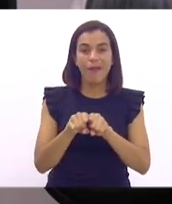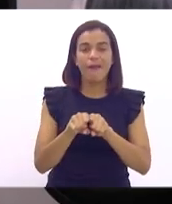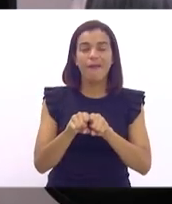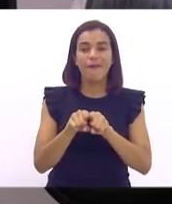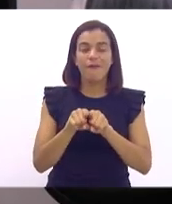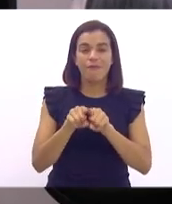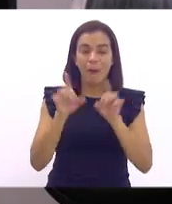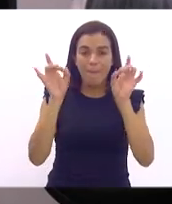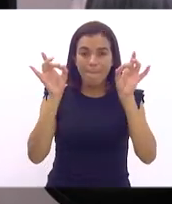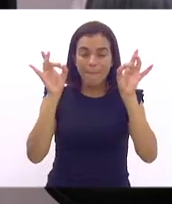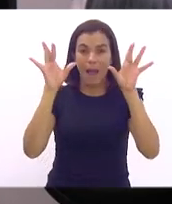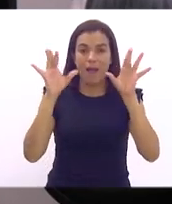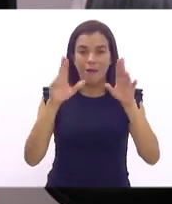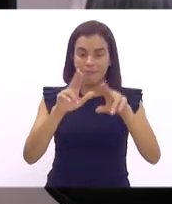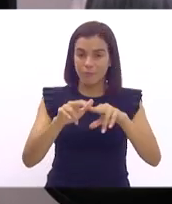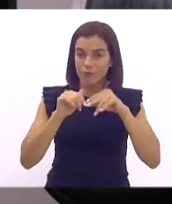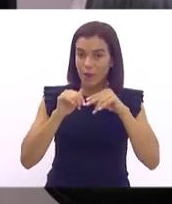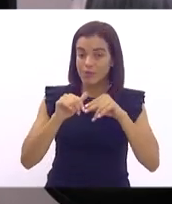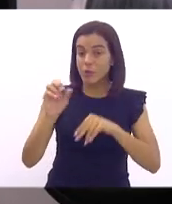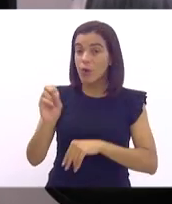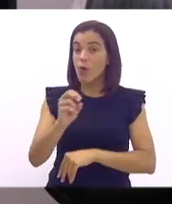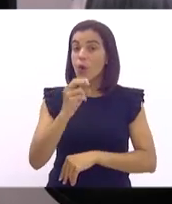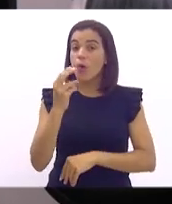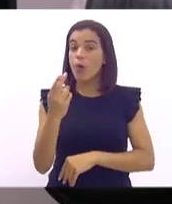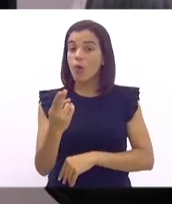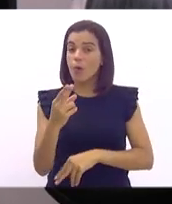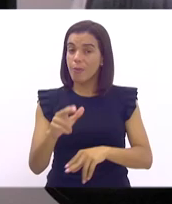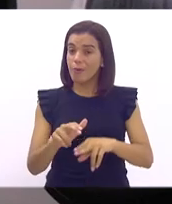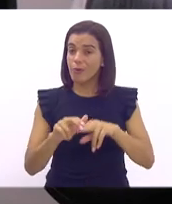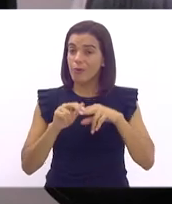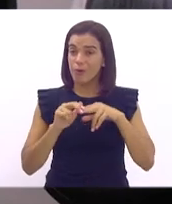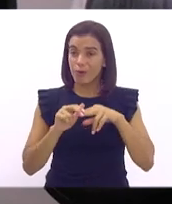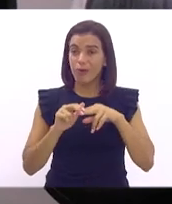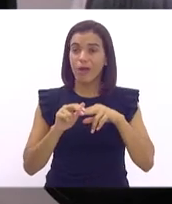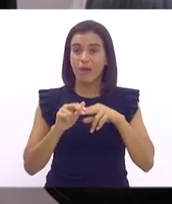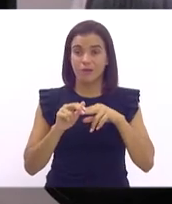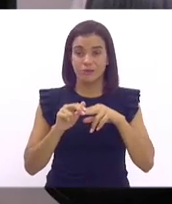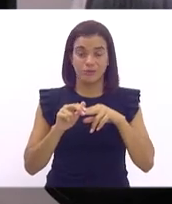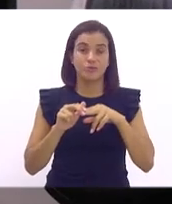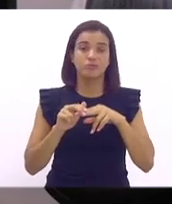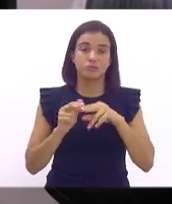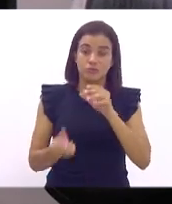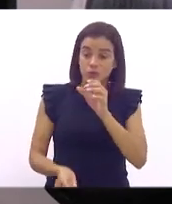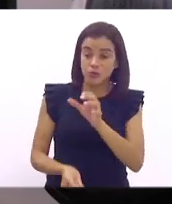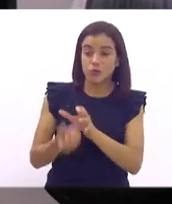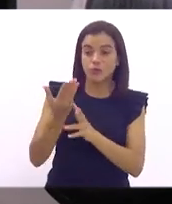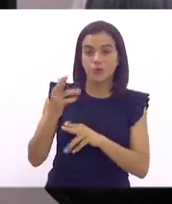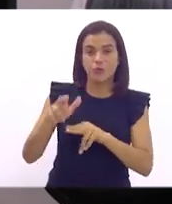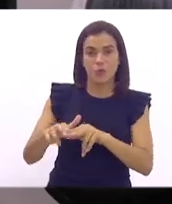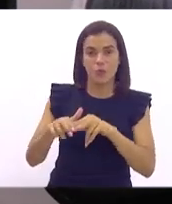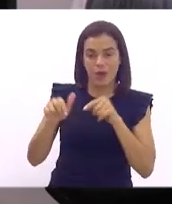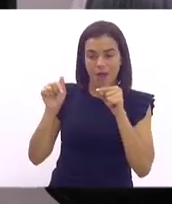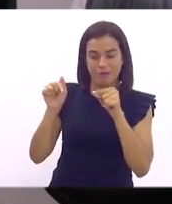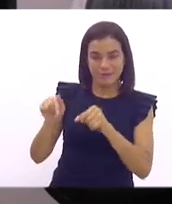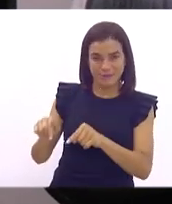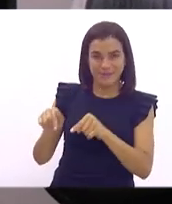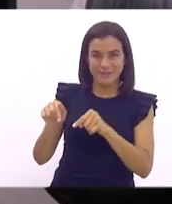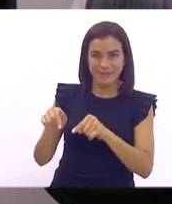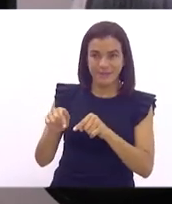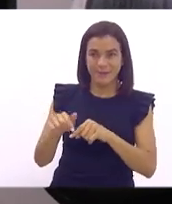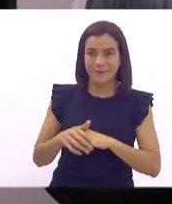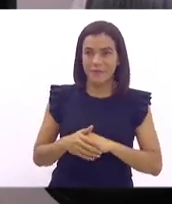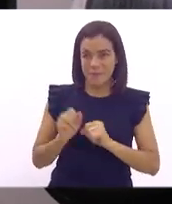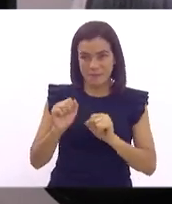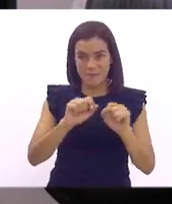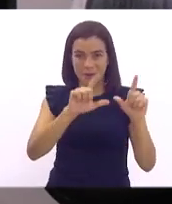ou acirrado por isso, ou pode ser algo ocasionado por isso. Né? Enfim, aí você